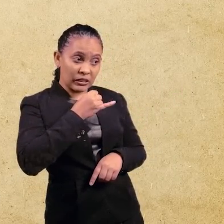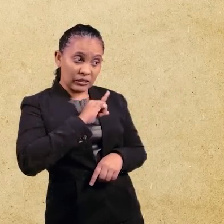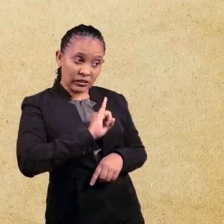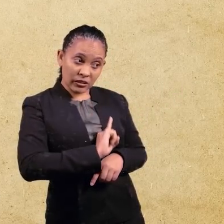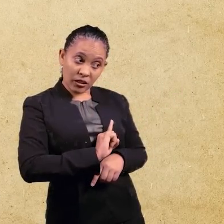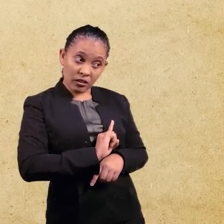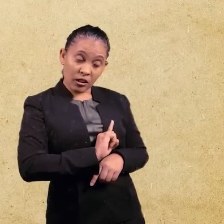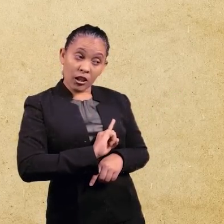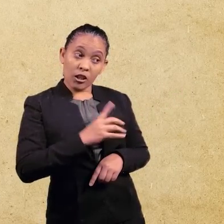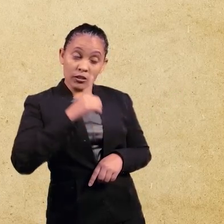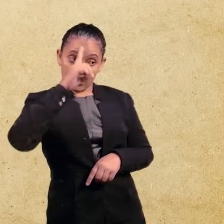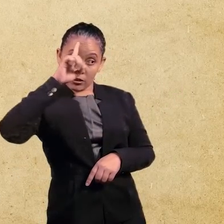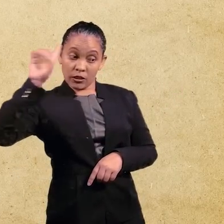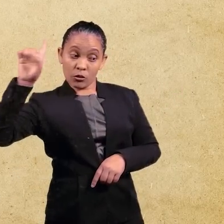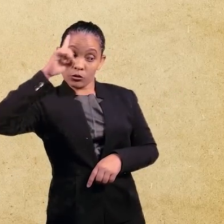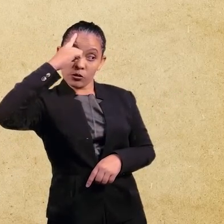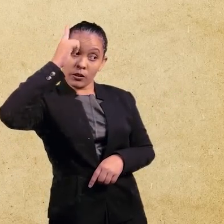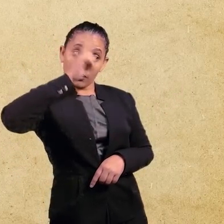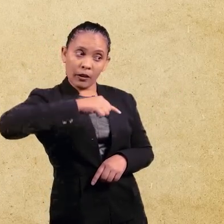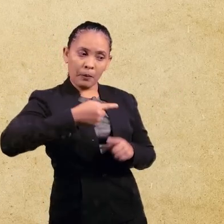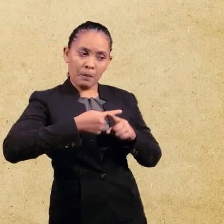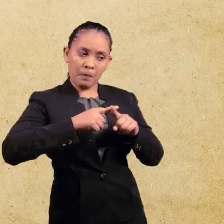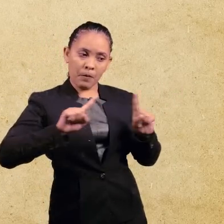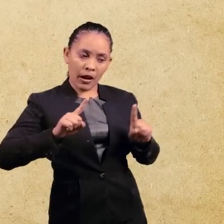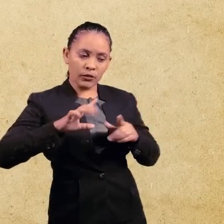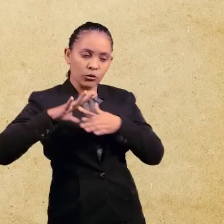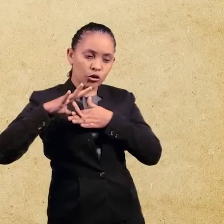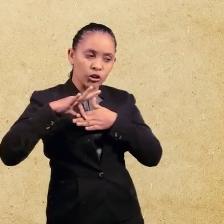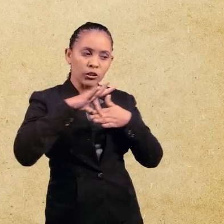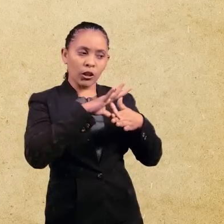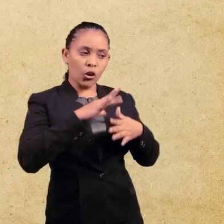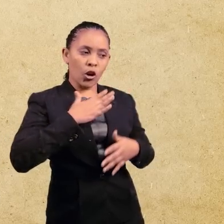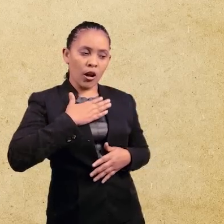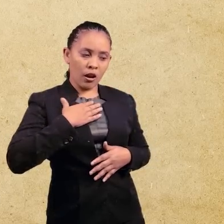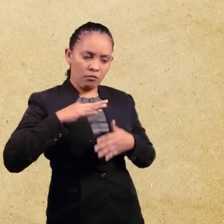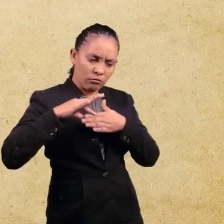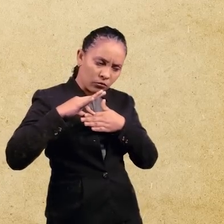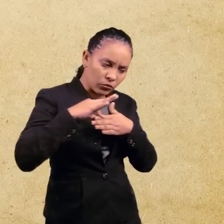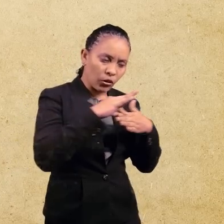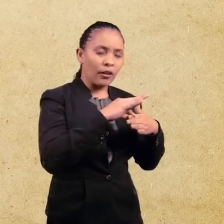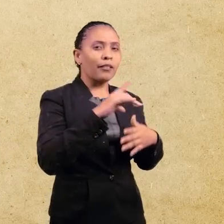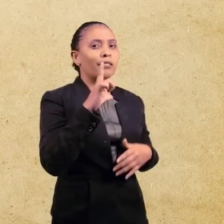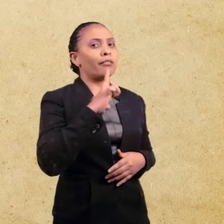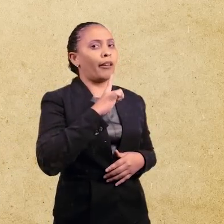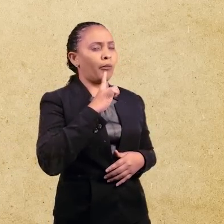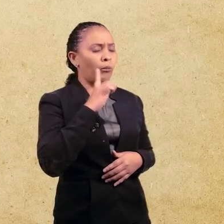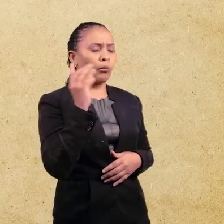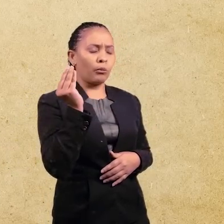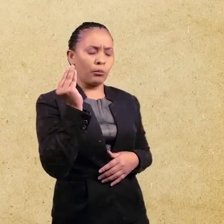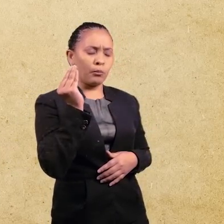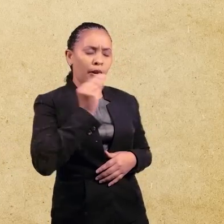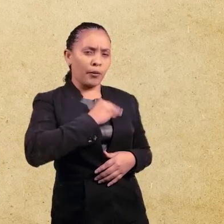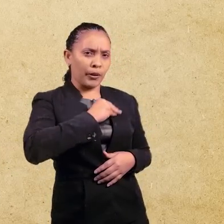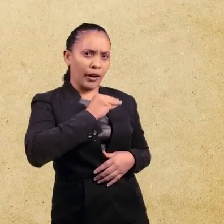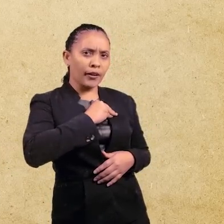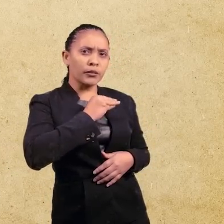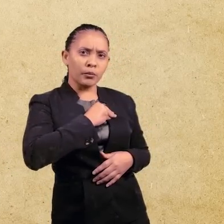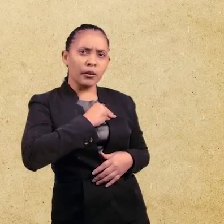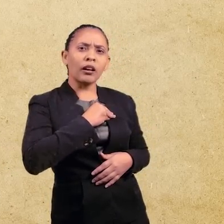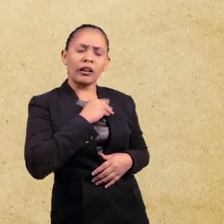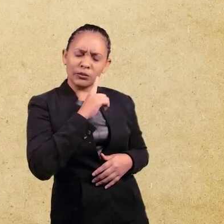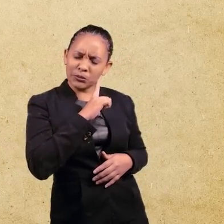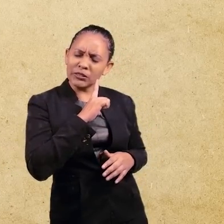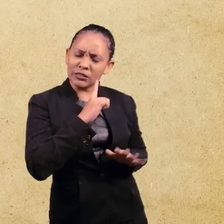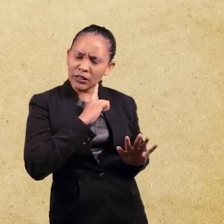de cima não te fosse dado. Mas aquele que me entregou a ti, maior pecado tem. Louvado seja o nome do